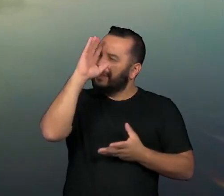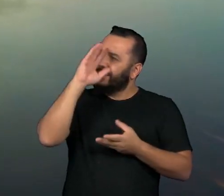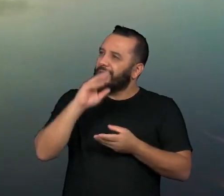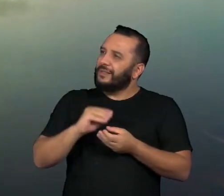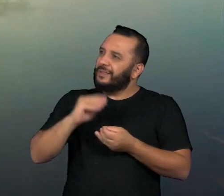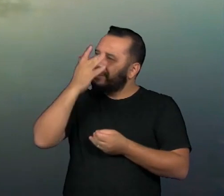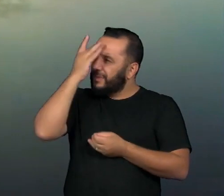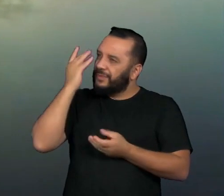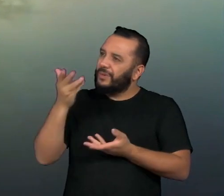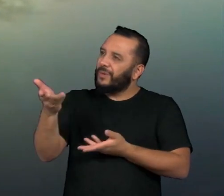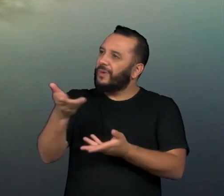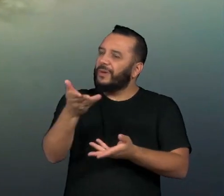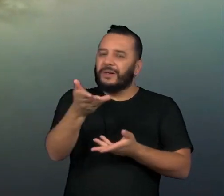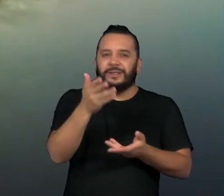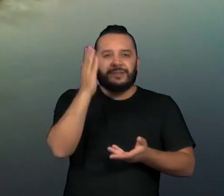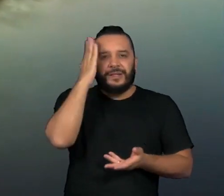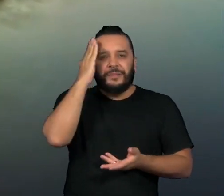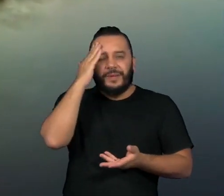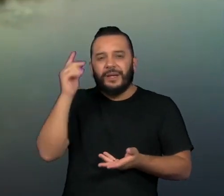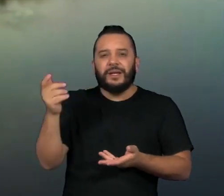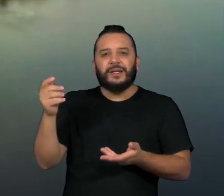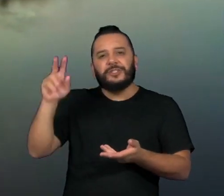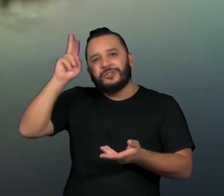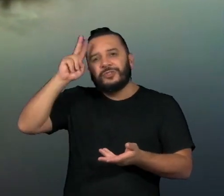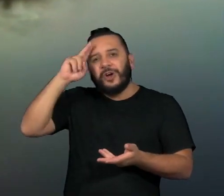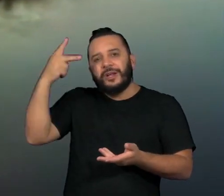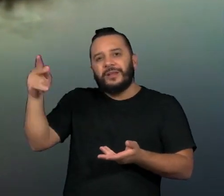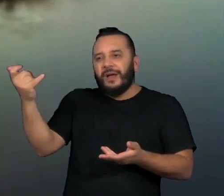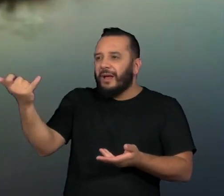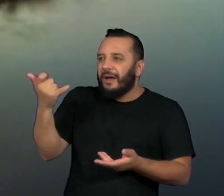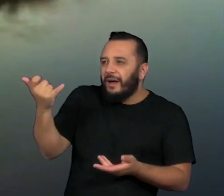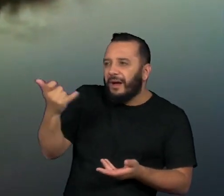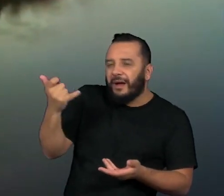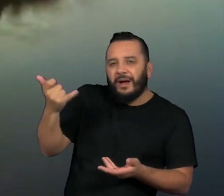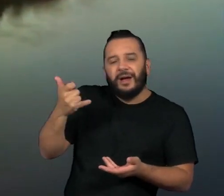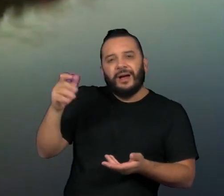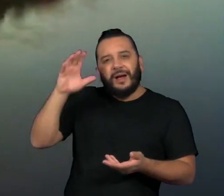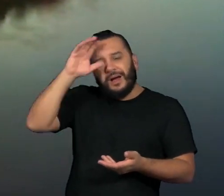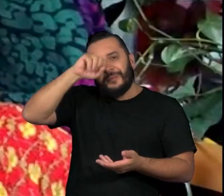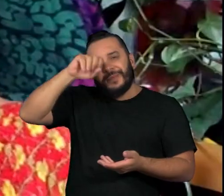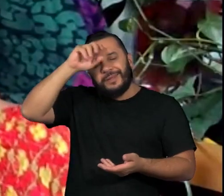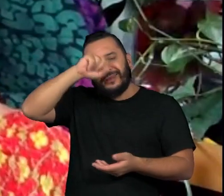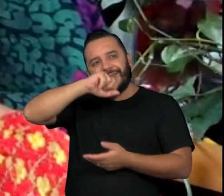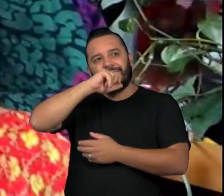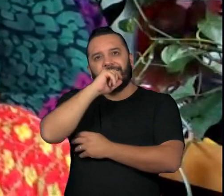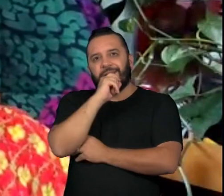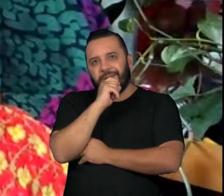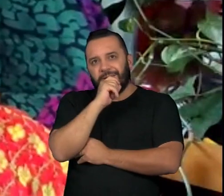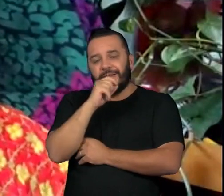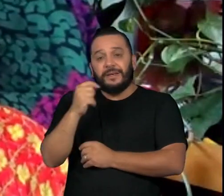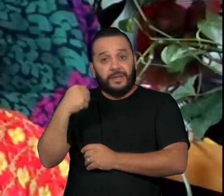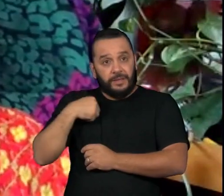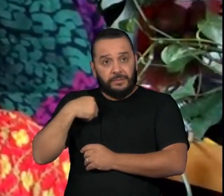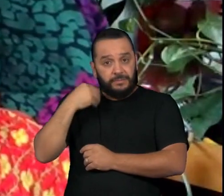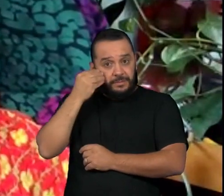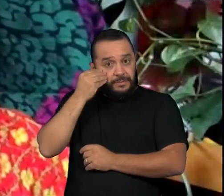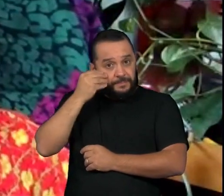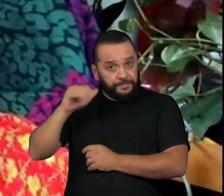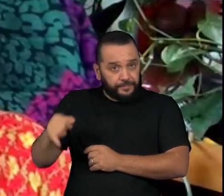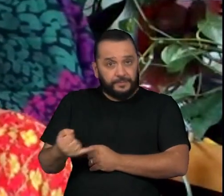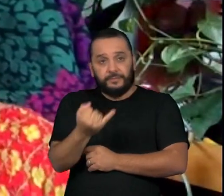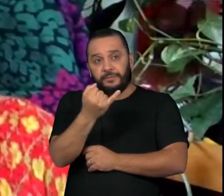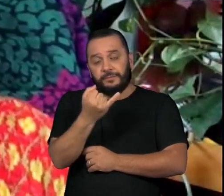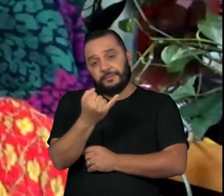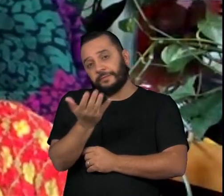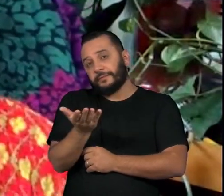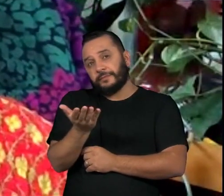de saber histórias, de aprender de um lugar bonito, sabe? Eu tive a oportunidade